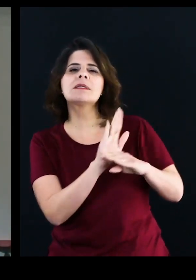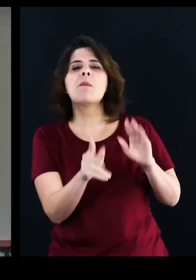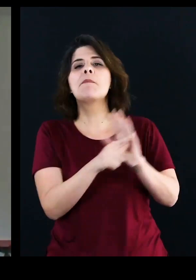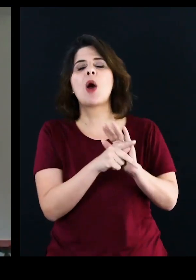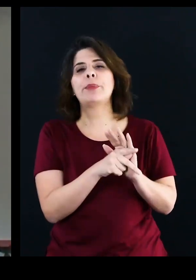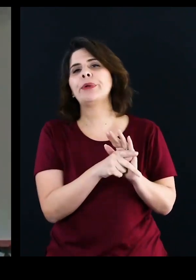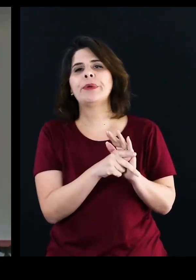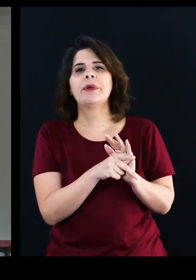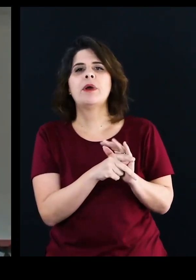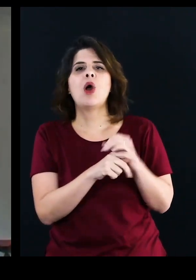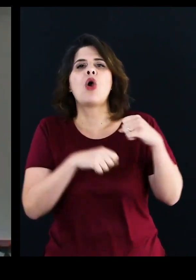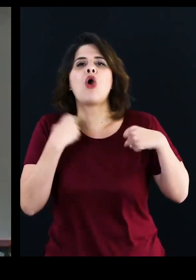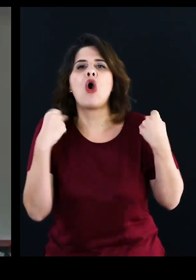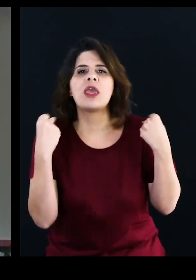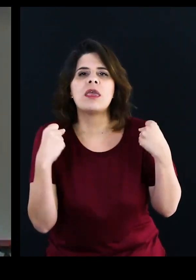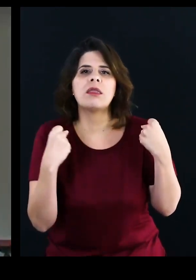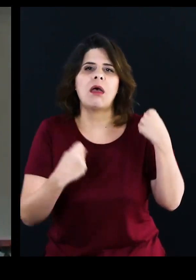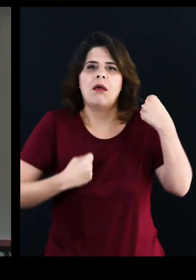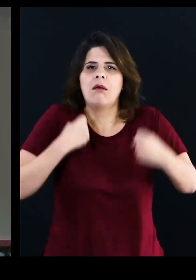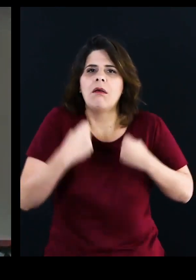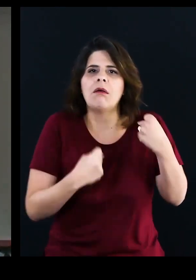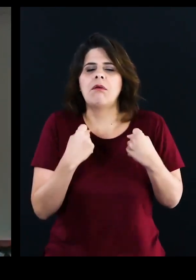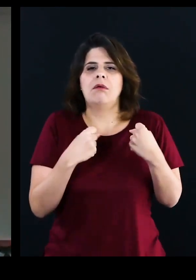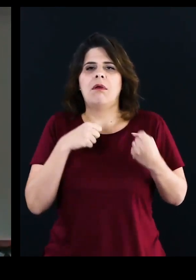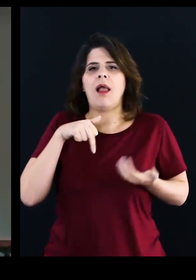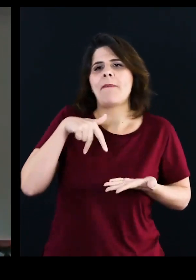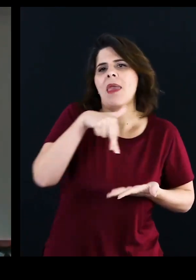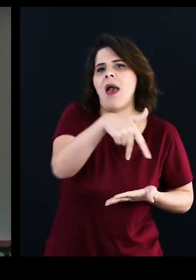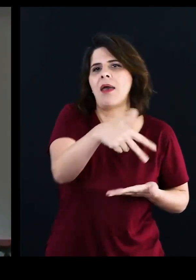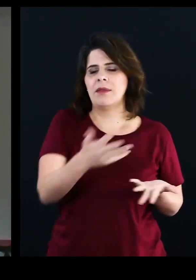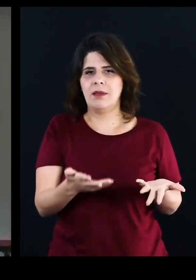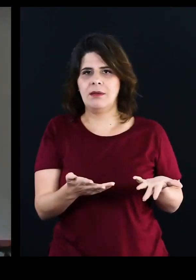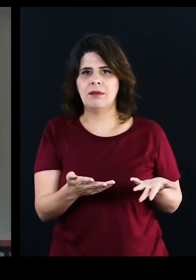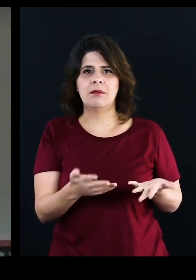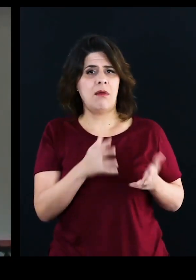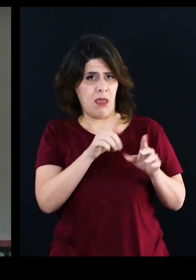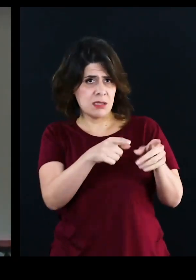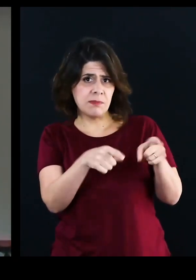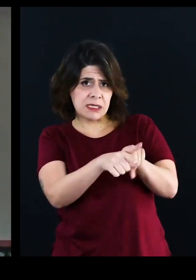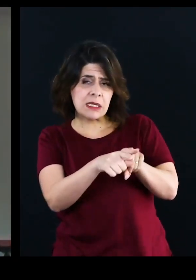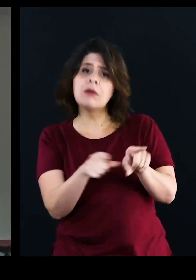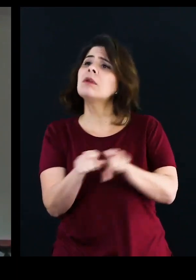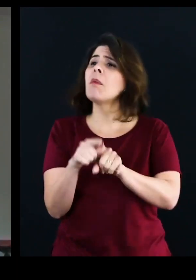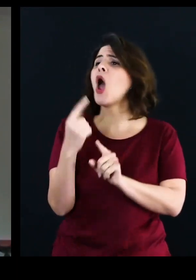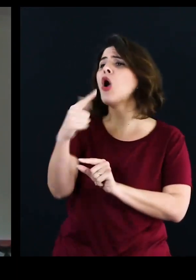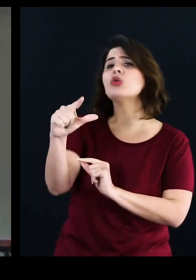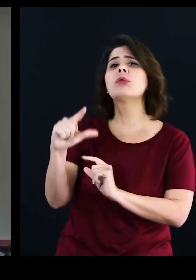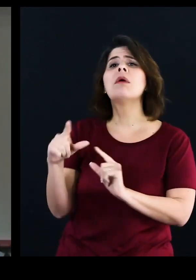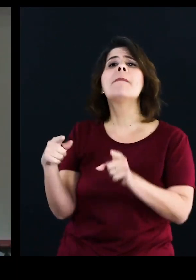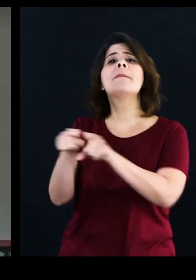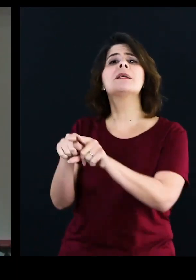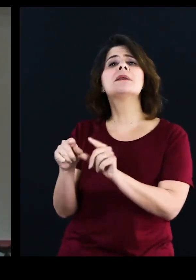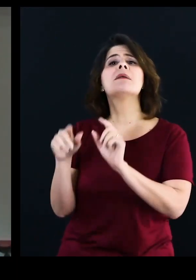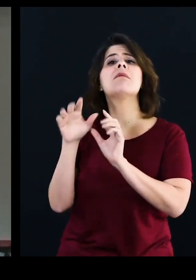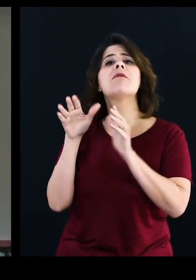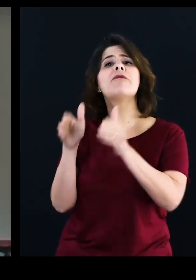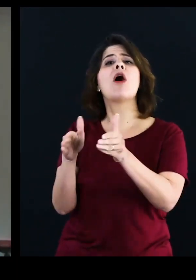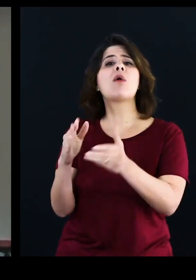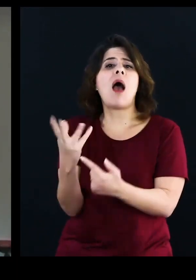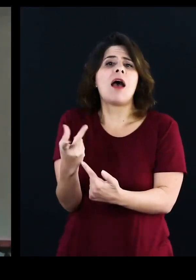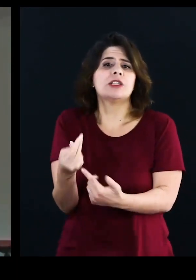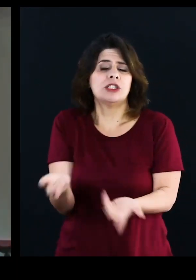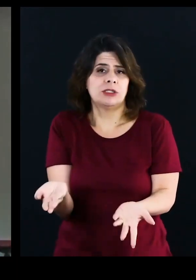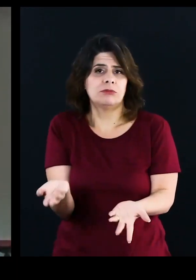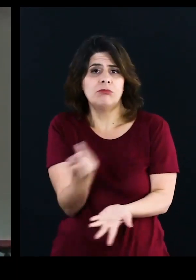que ser adiadas, seja os parceiros de programas de linguagens artísticas. Como é que nós vamos repensar isso? Porque eu